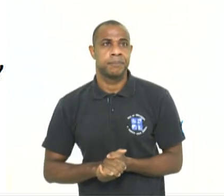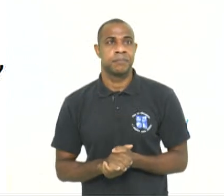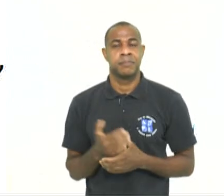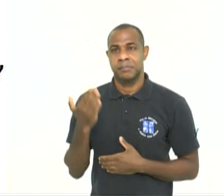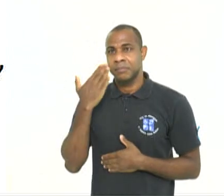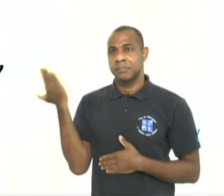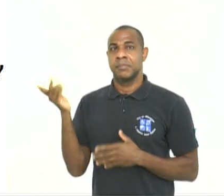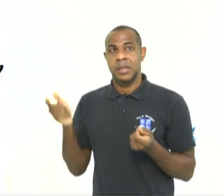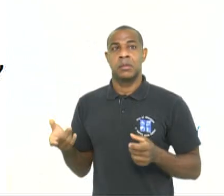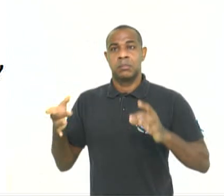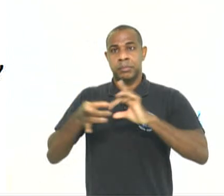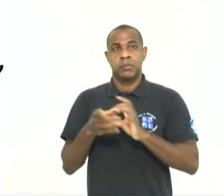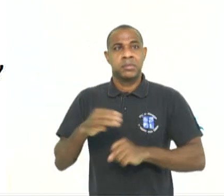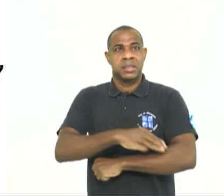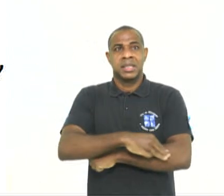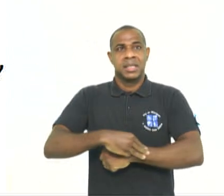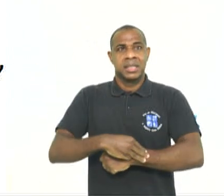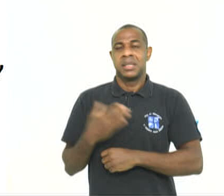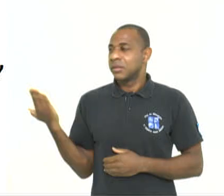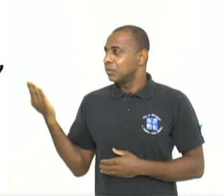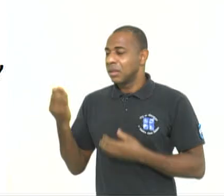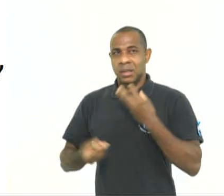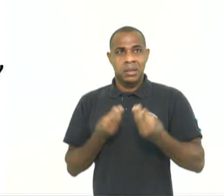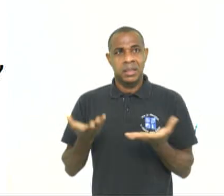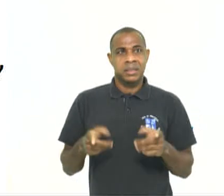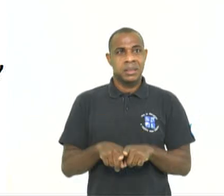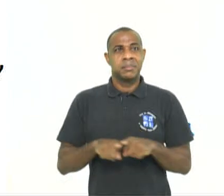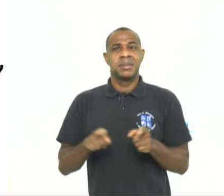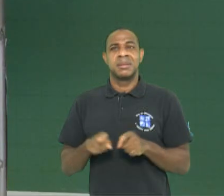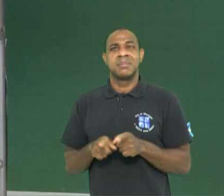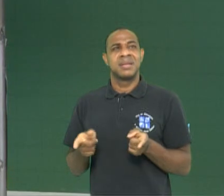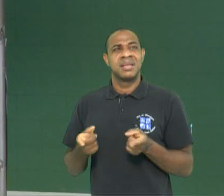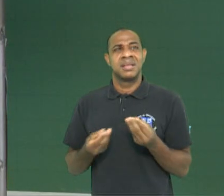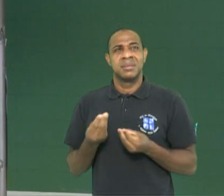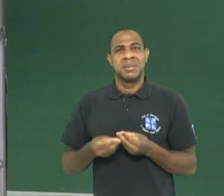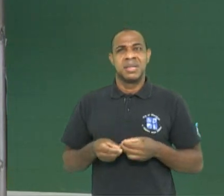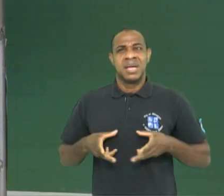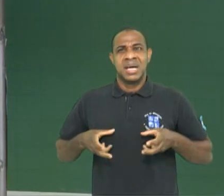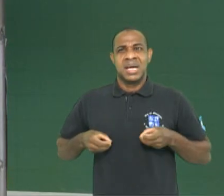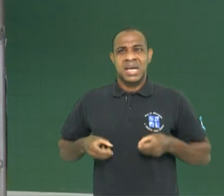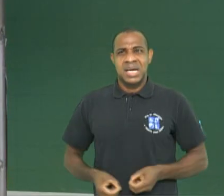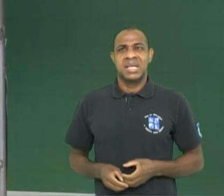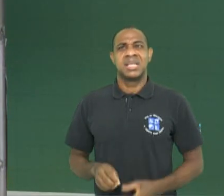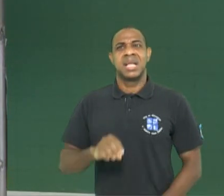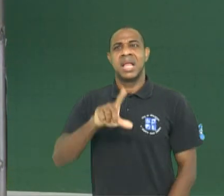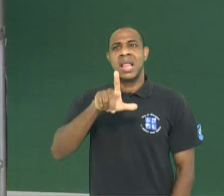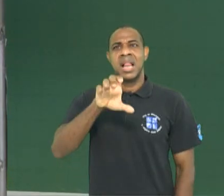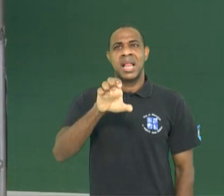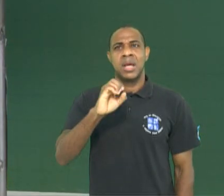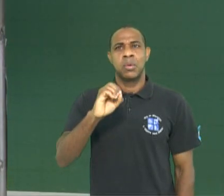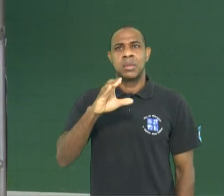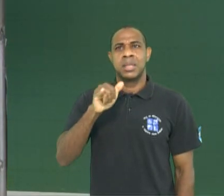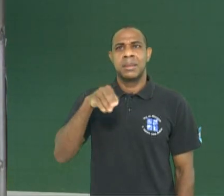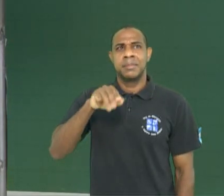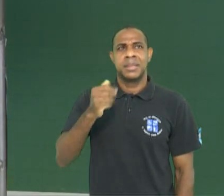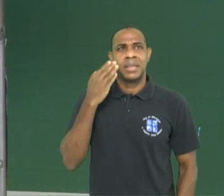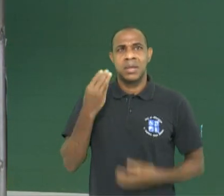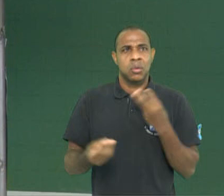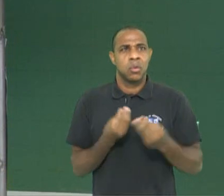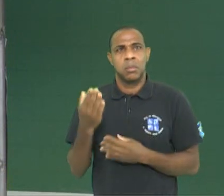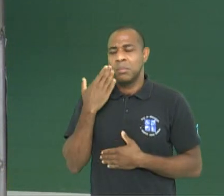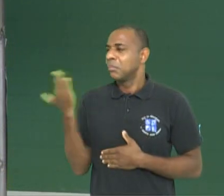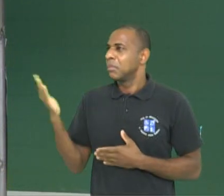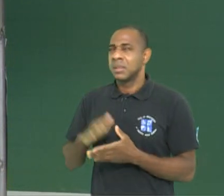ver com a questão, muitas vezes, do câncer, da leucemia, e tudo mais, e tem relação